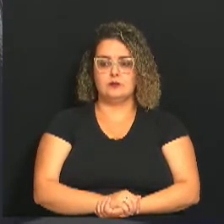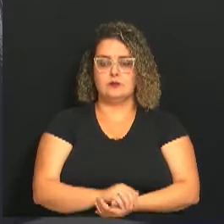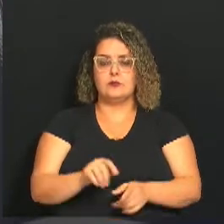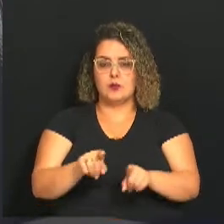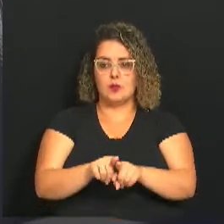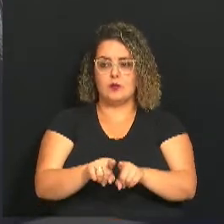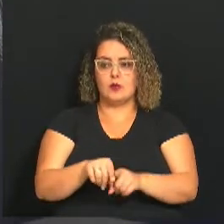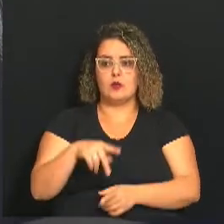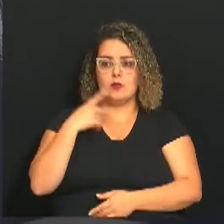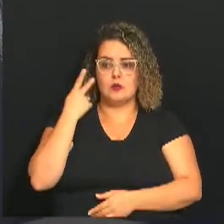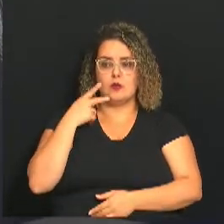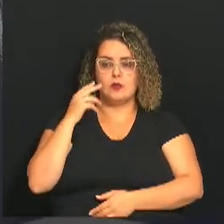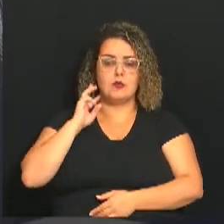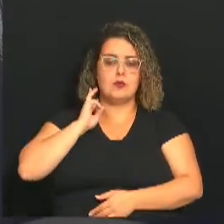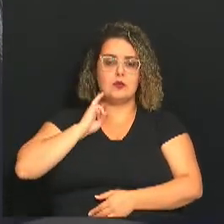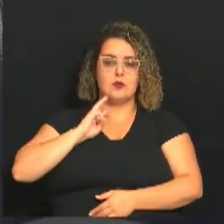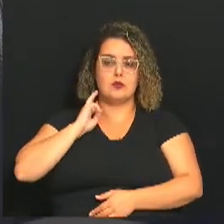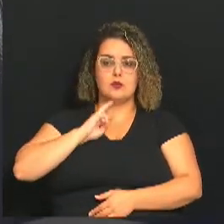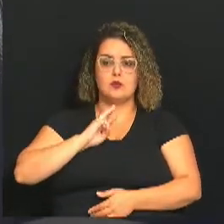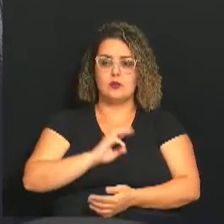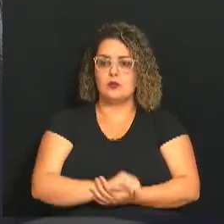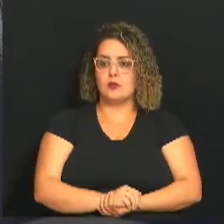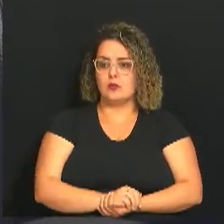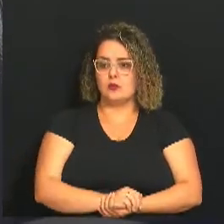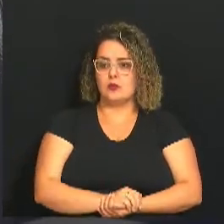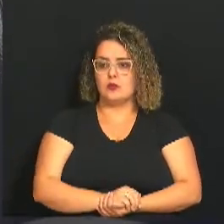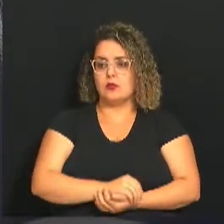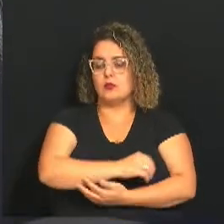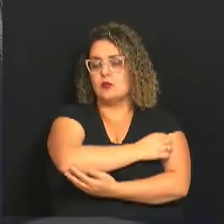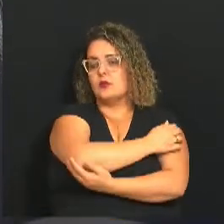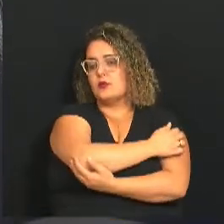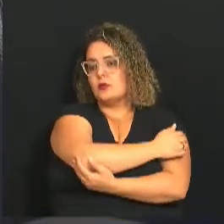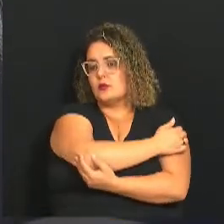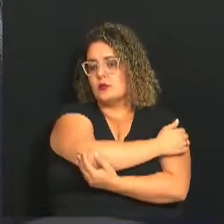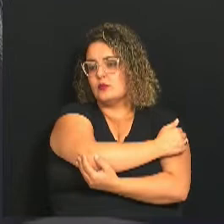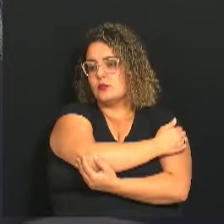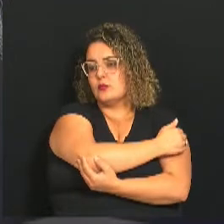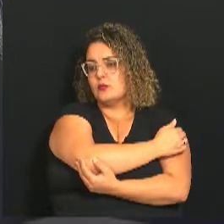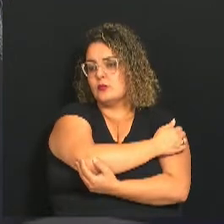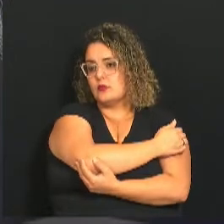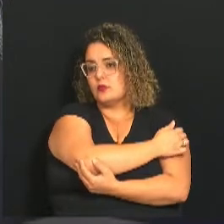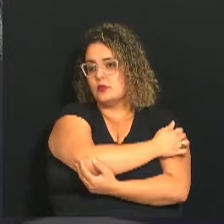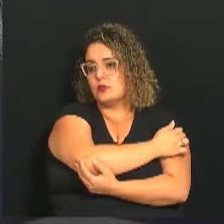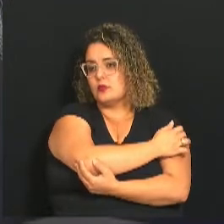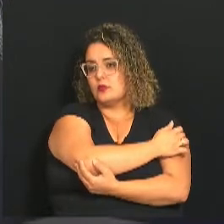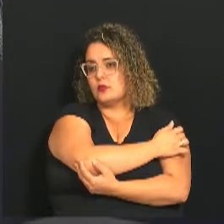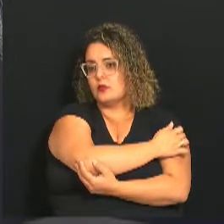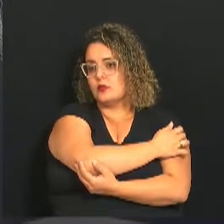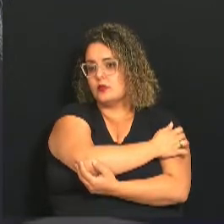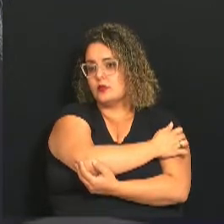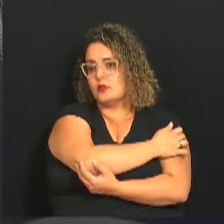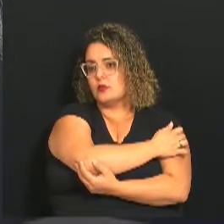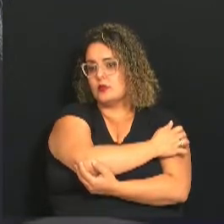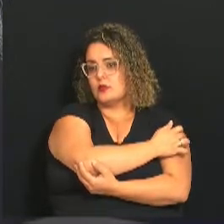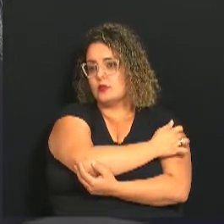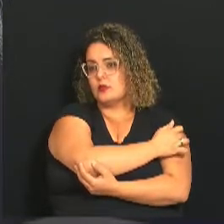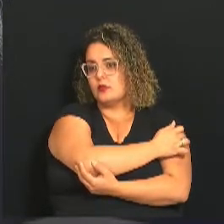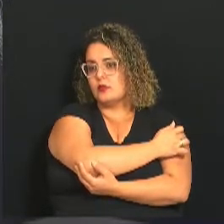aqui o vereador Cecílio, dessa comissão, e no apoio